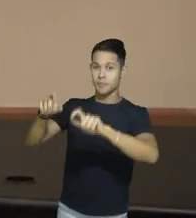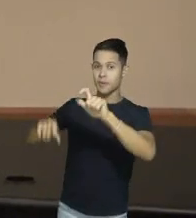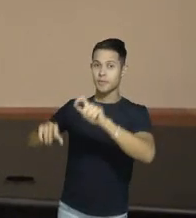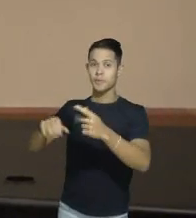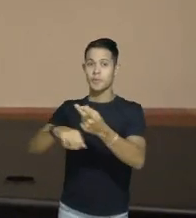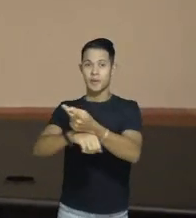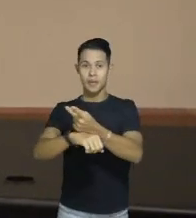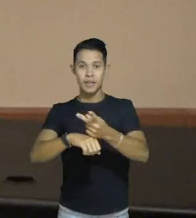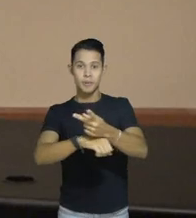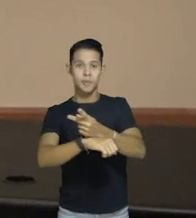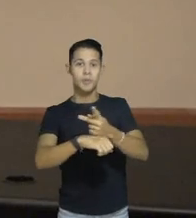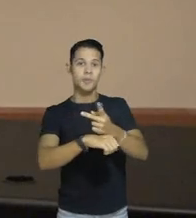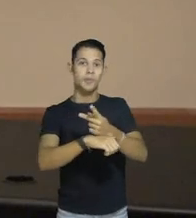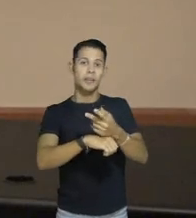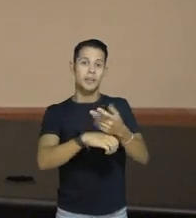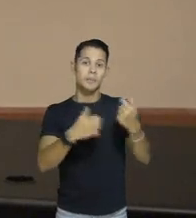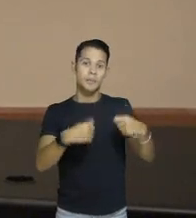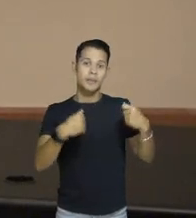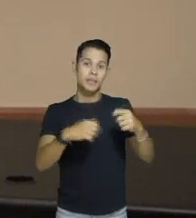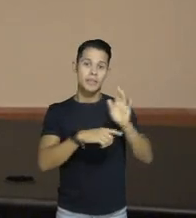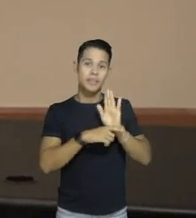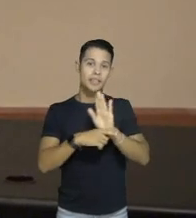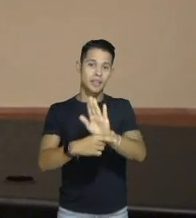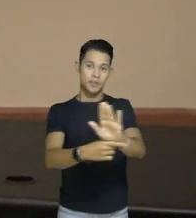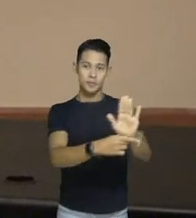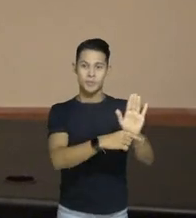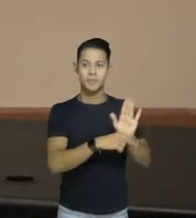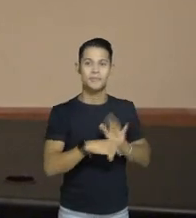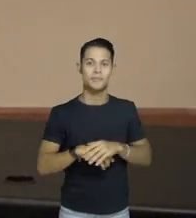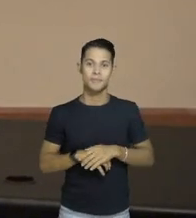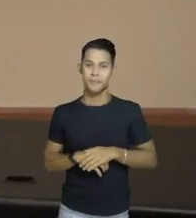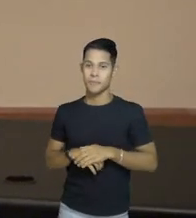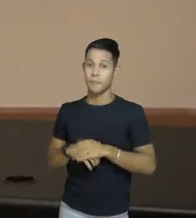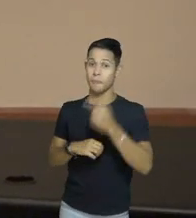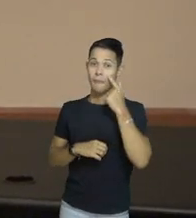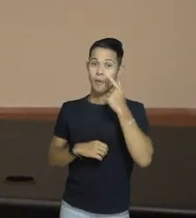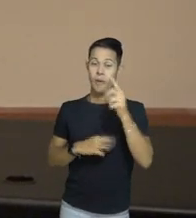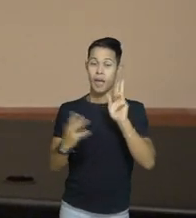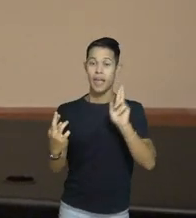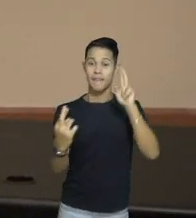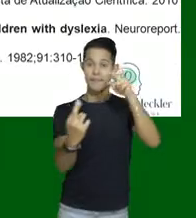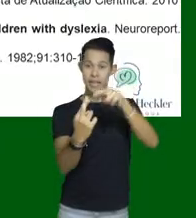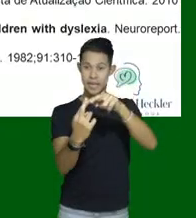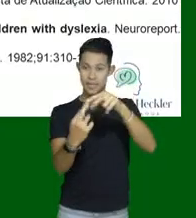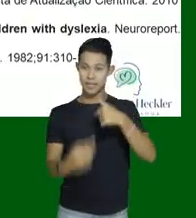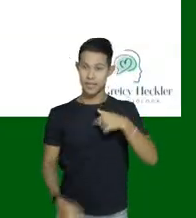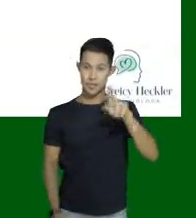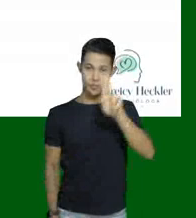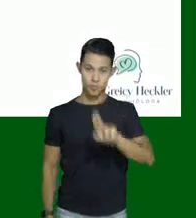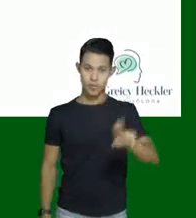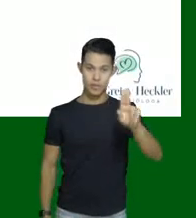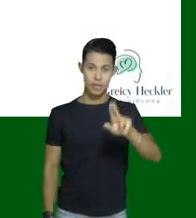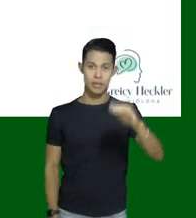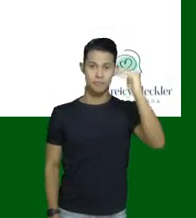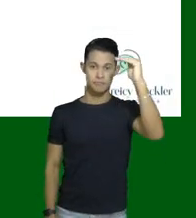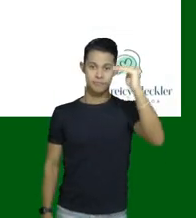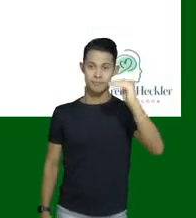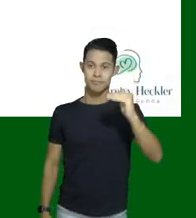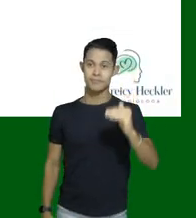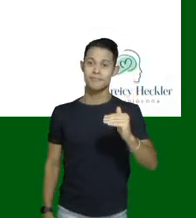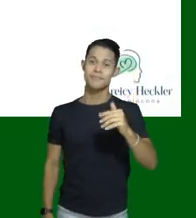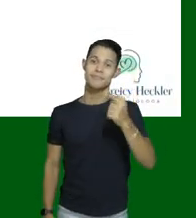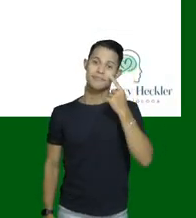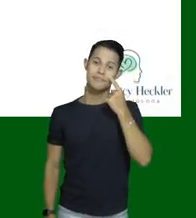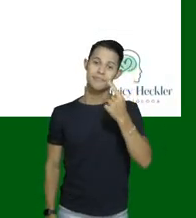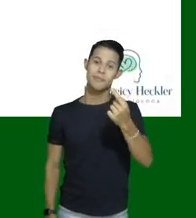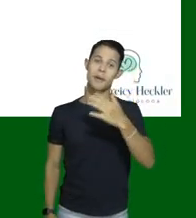procura e precisa da nossa ajuda. Aqui algumas referências que eu utilizei. E aqui